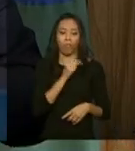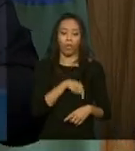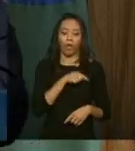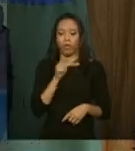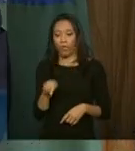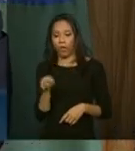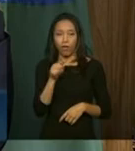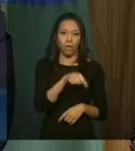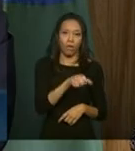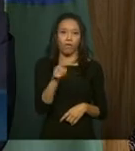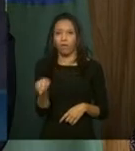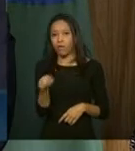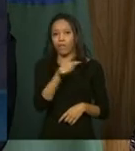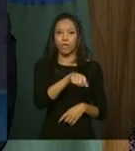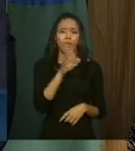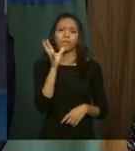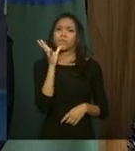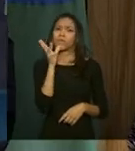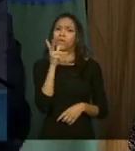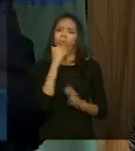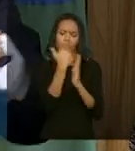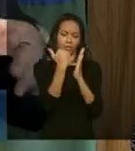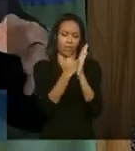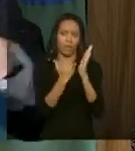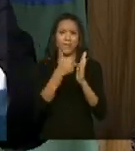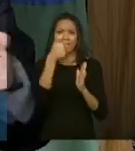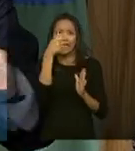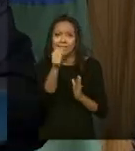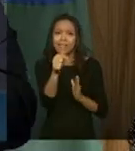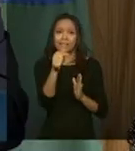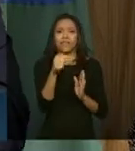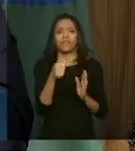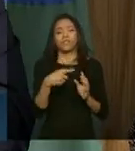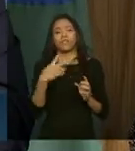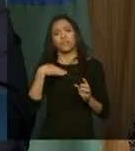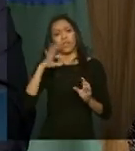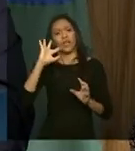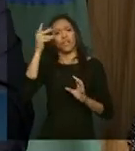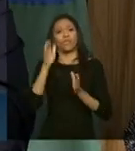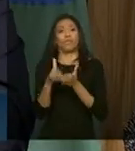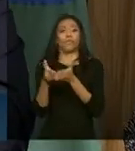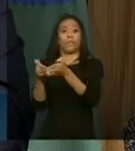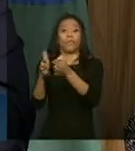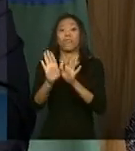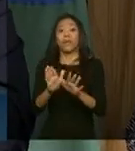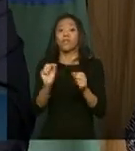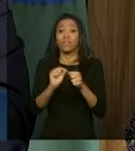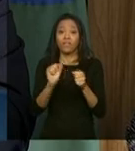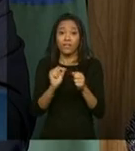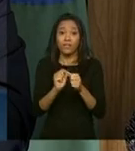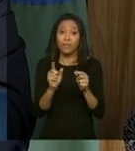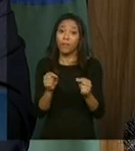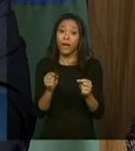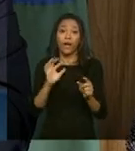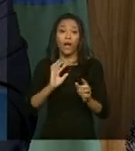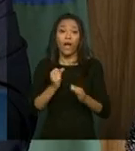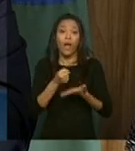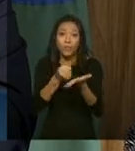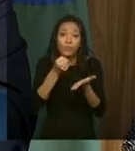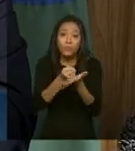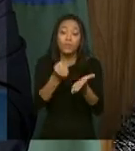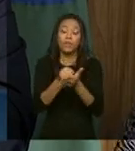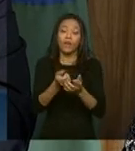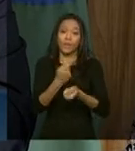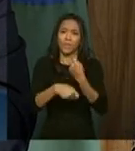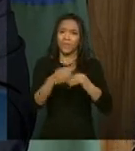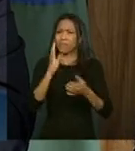portal, conseguimos resolver no aeroporto de Cumbica, em alguns aeroportos, esse procedimento. Agora, temos que fazer isso porque ajuda a economia. Isso é uma perda de tempo,